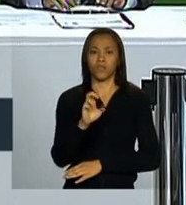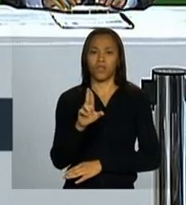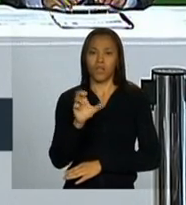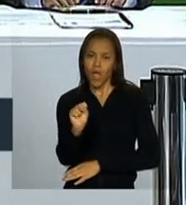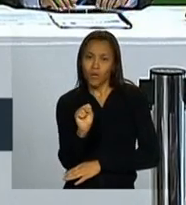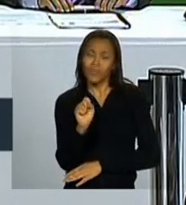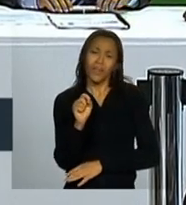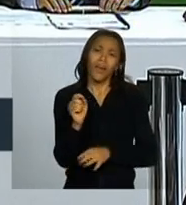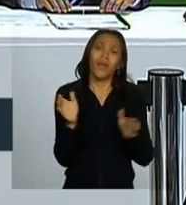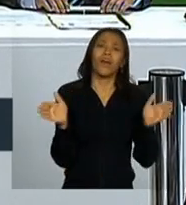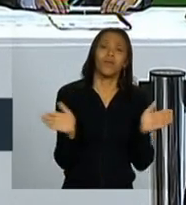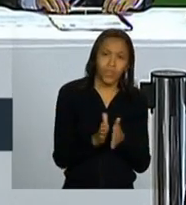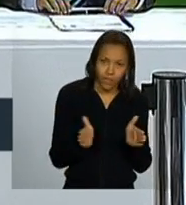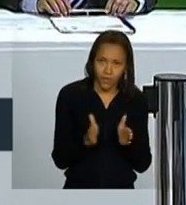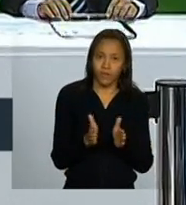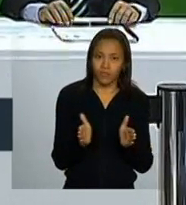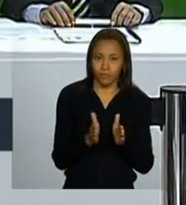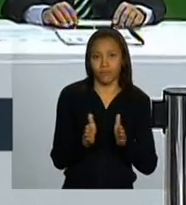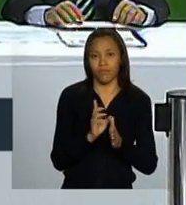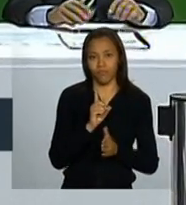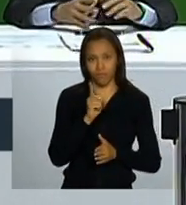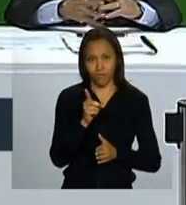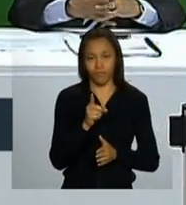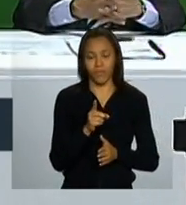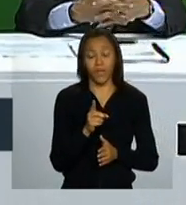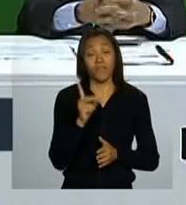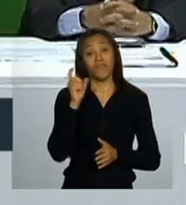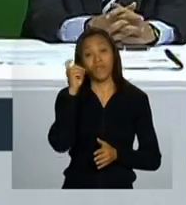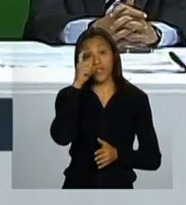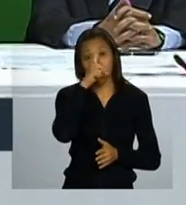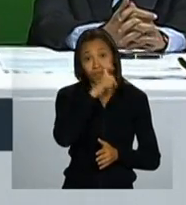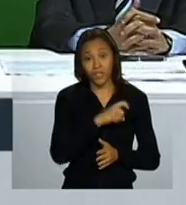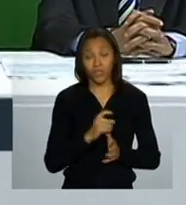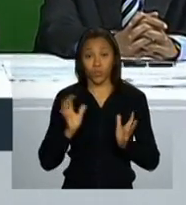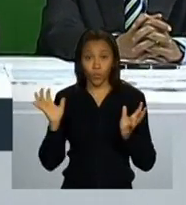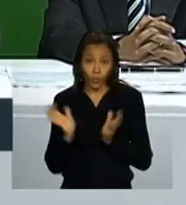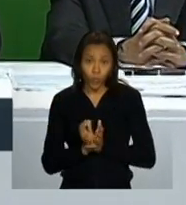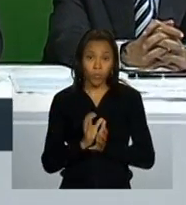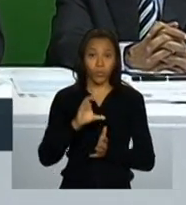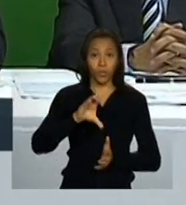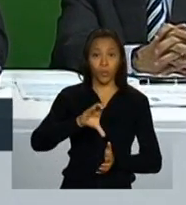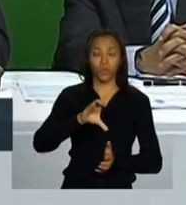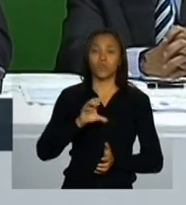que fica muito difícil a Companhia Docas da Bahia administrar.